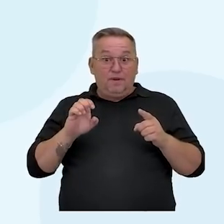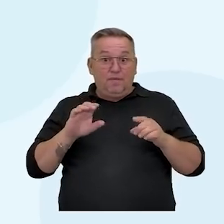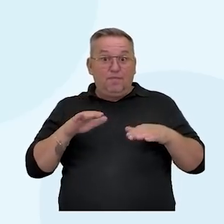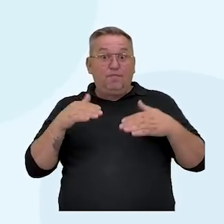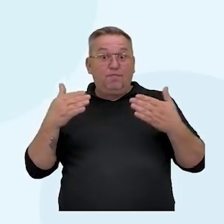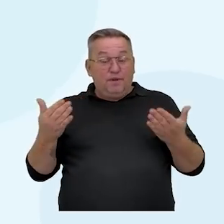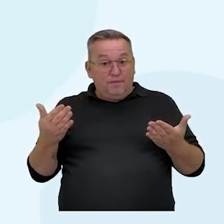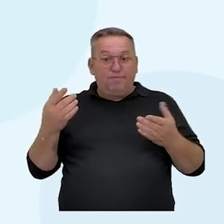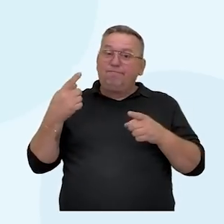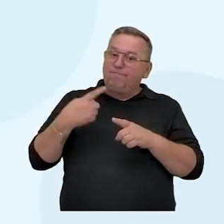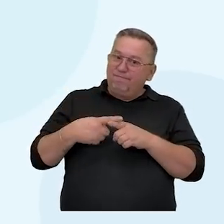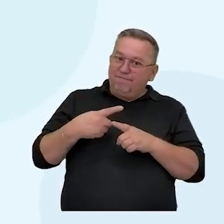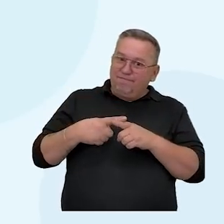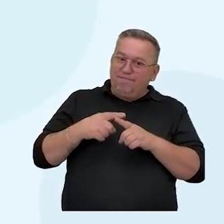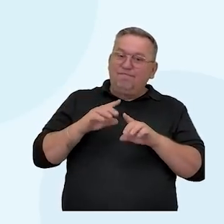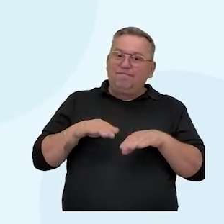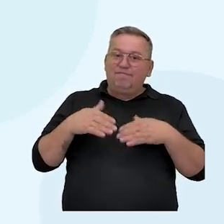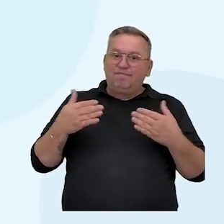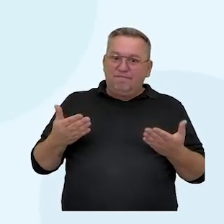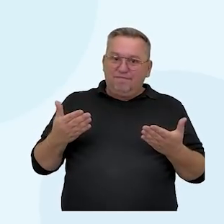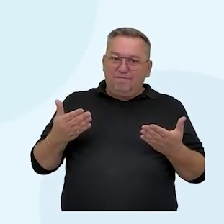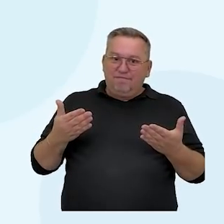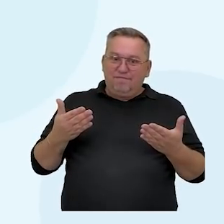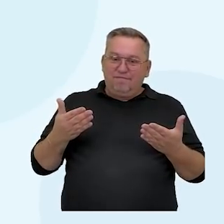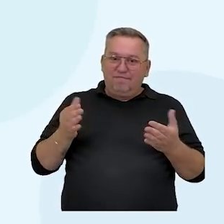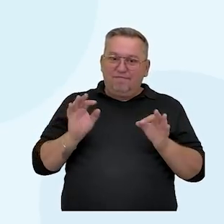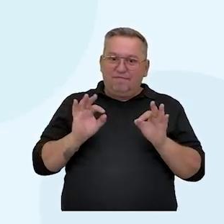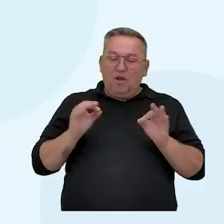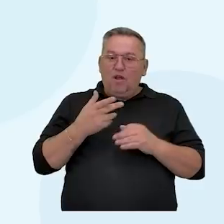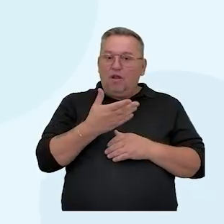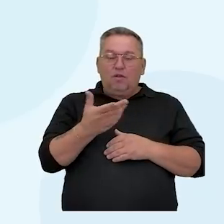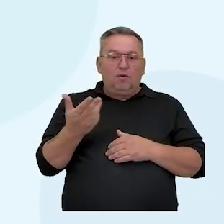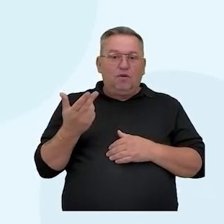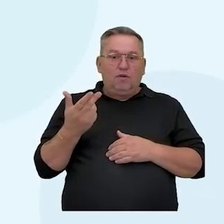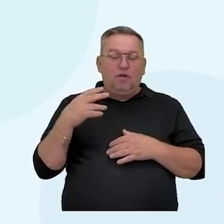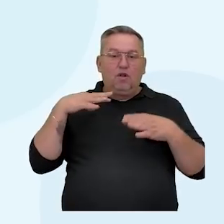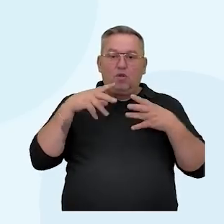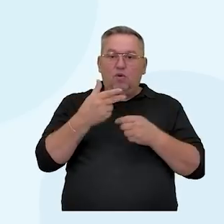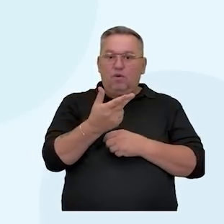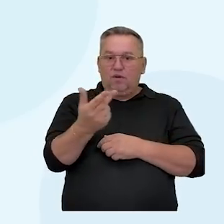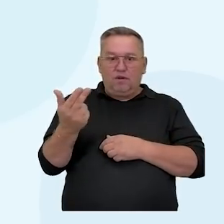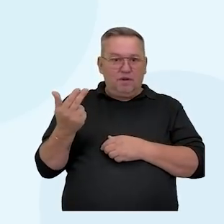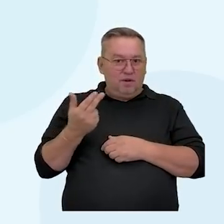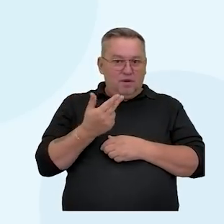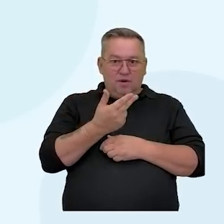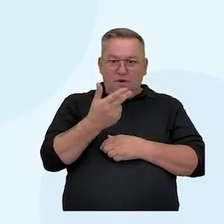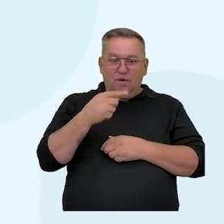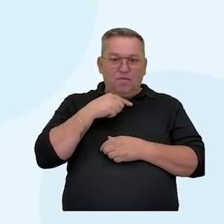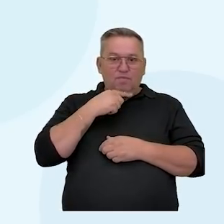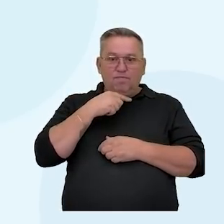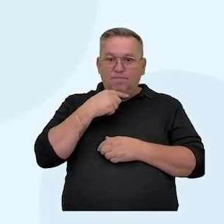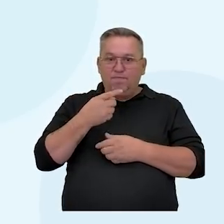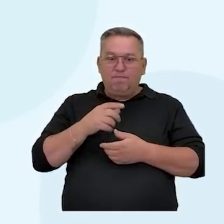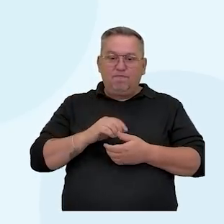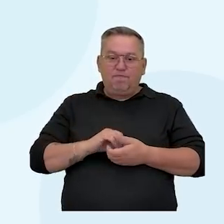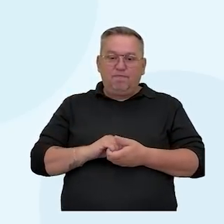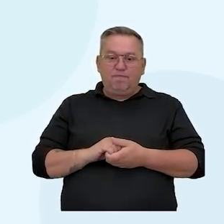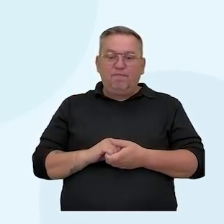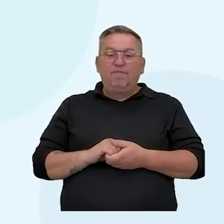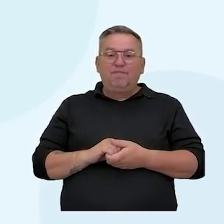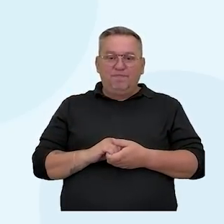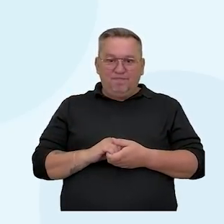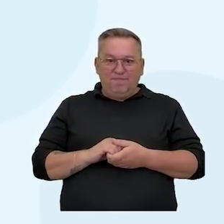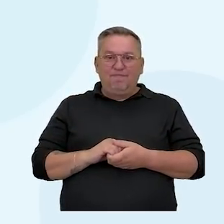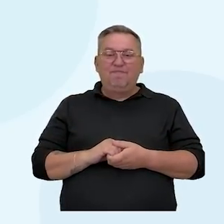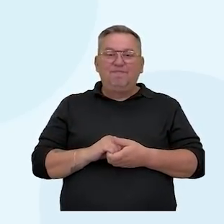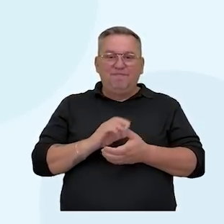embora, porque, entretanto, nem, ora, porém, todavia, quer, contudo e conforme.